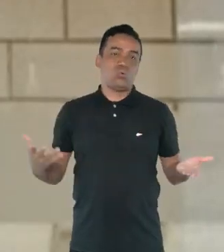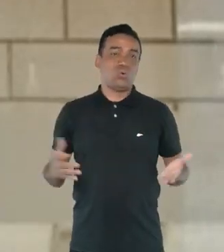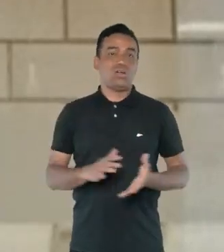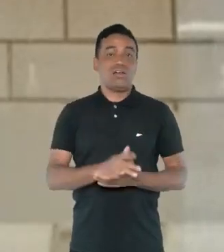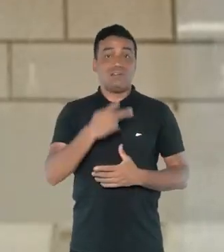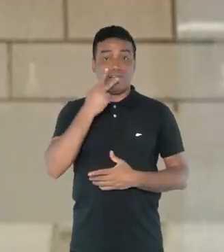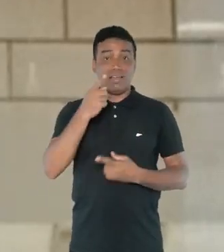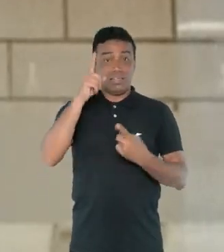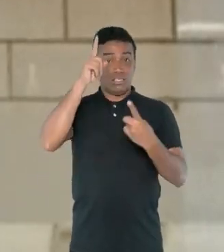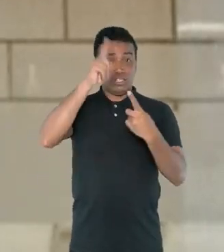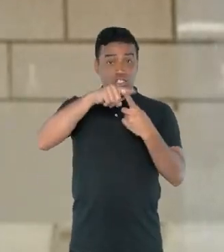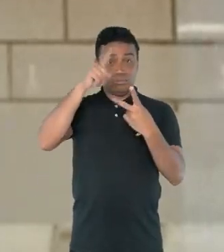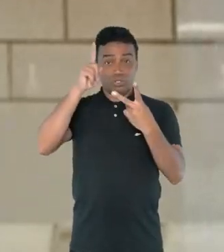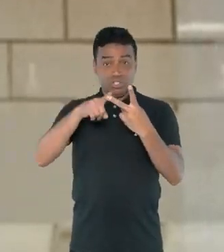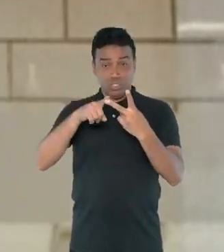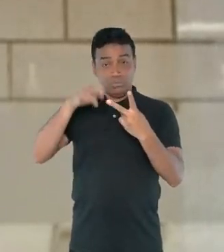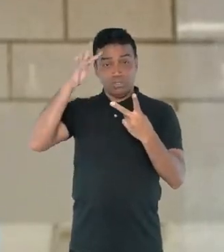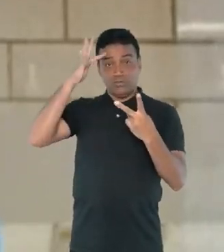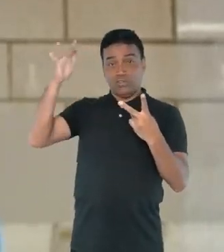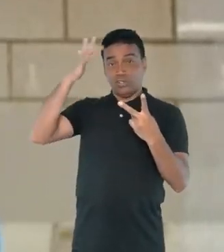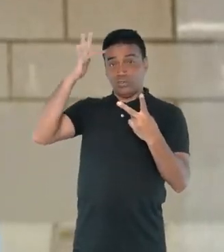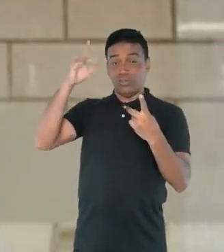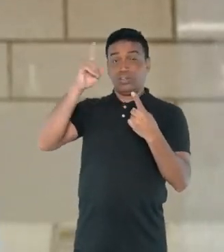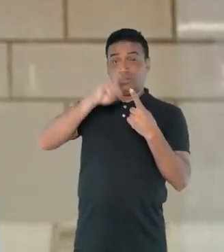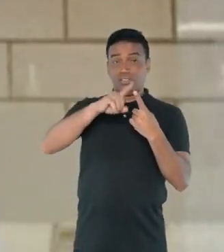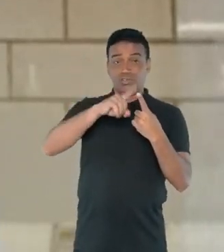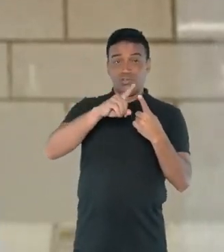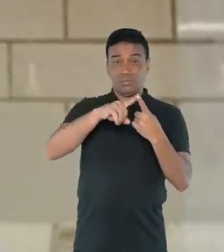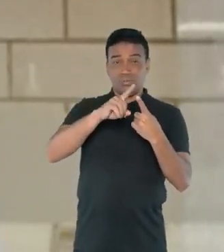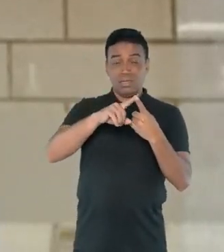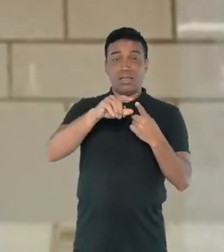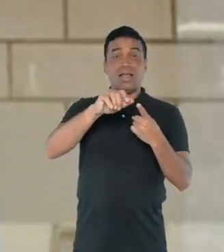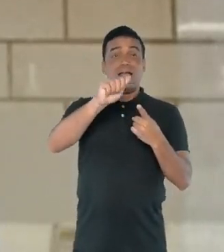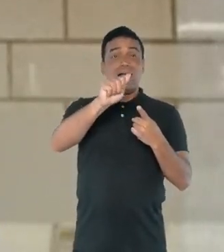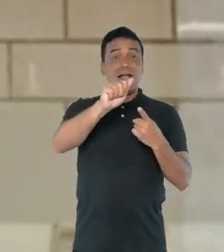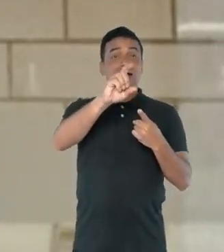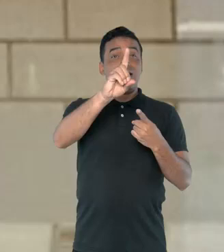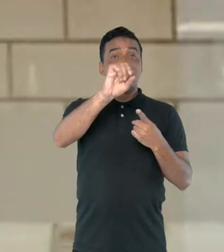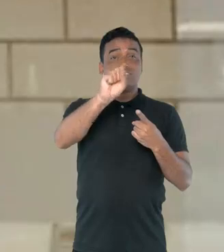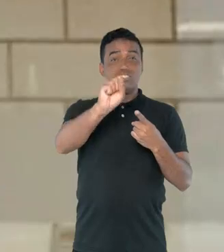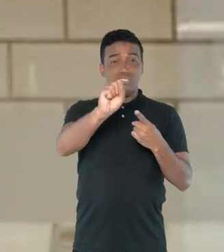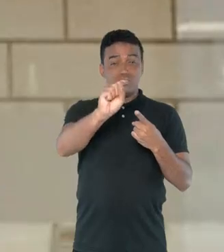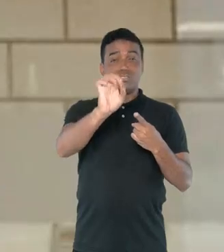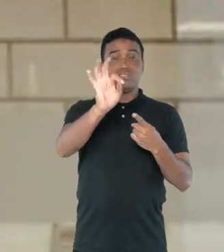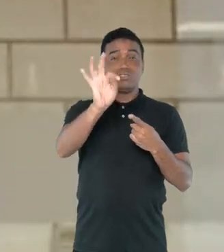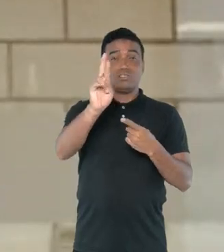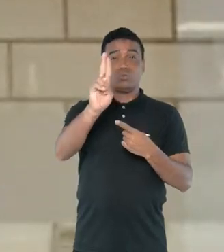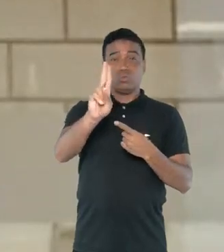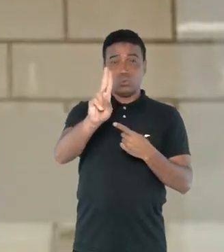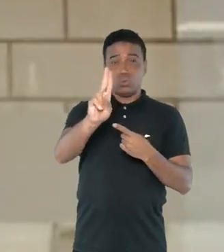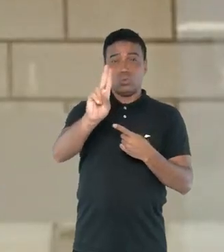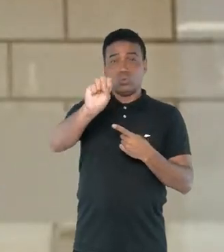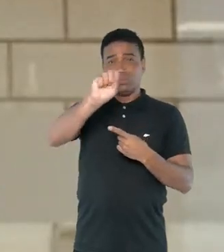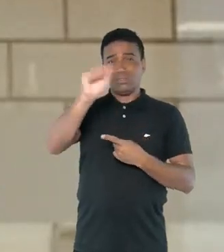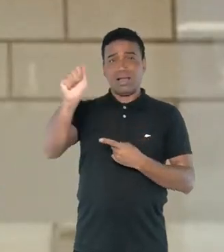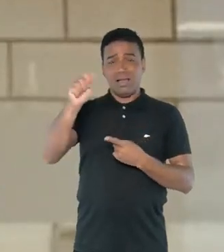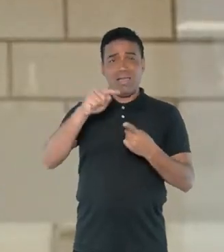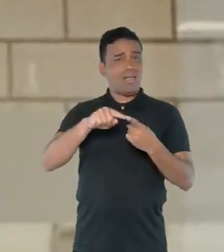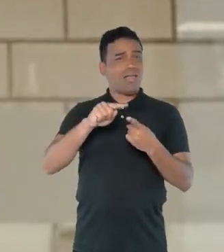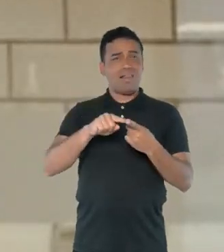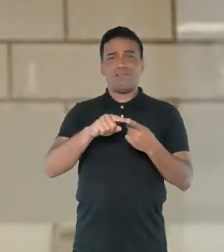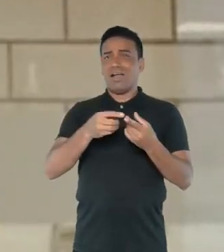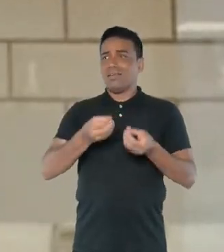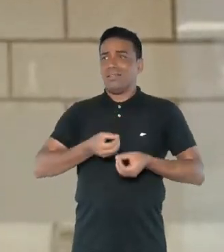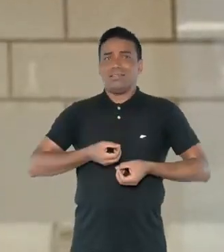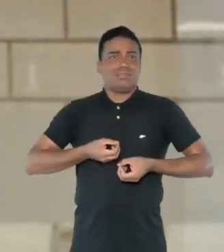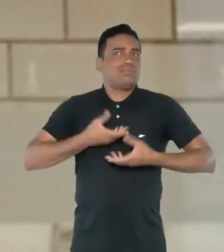existe dois tipos de filosofia, né? Uma filosofia abstrusa, que é aquela filosofia que vai se entregar, né,